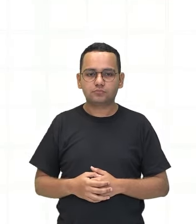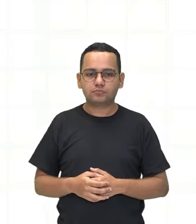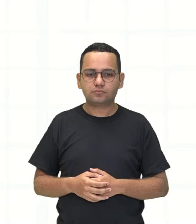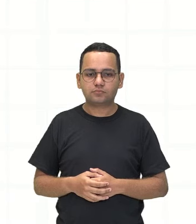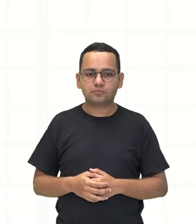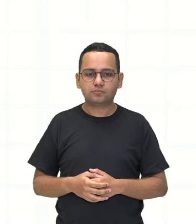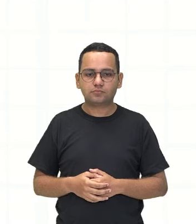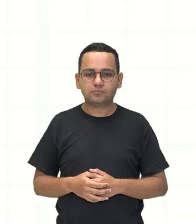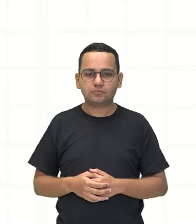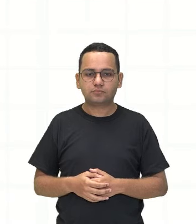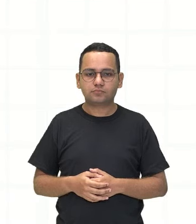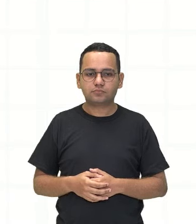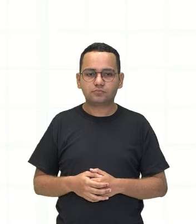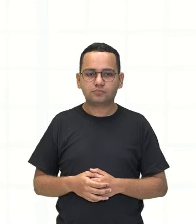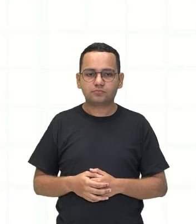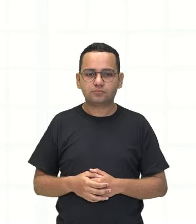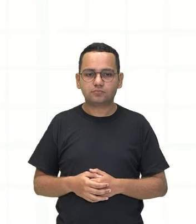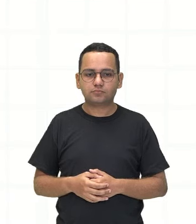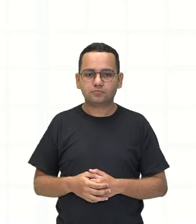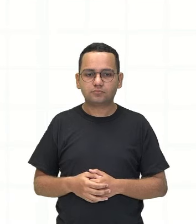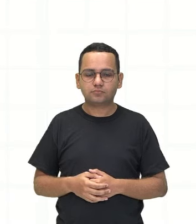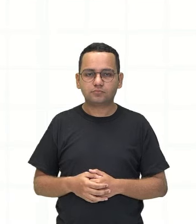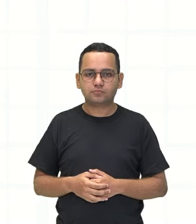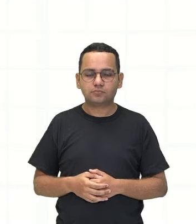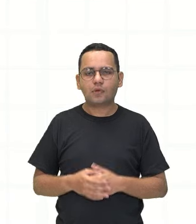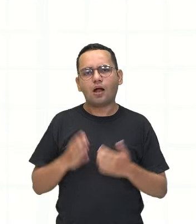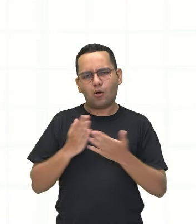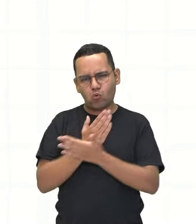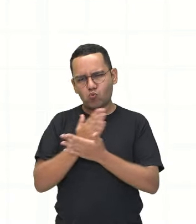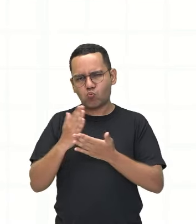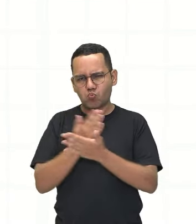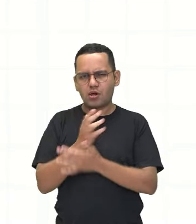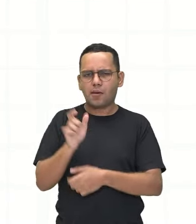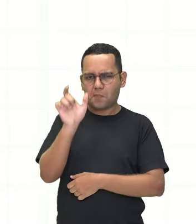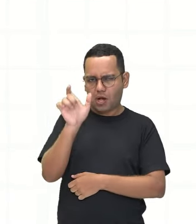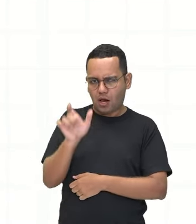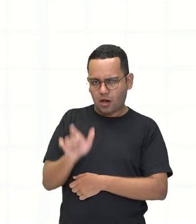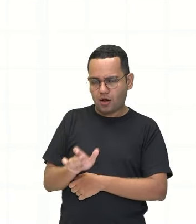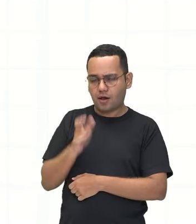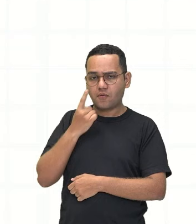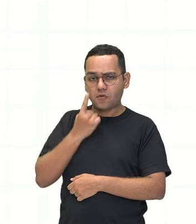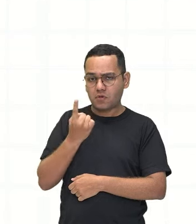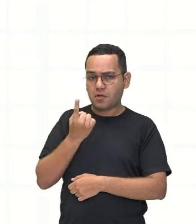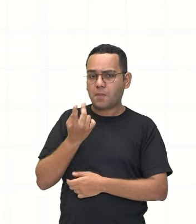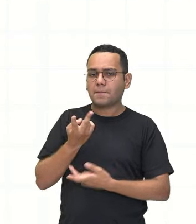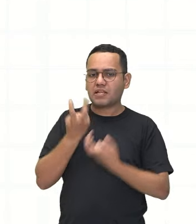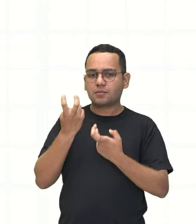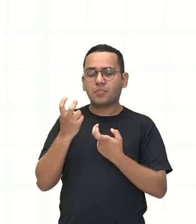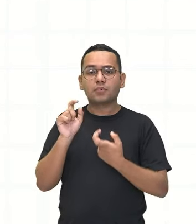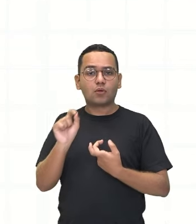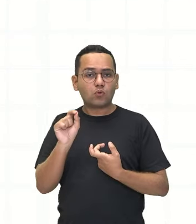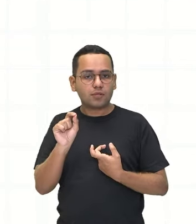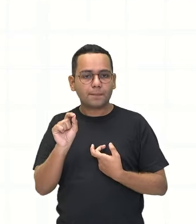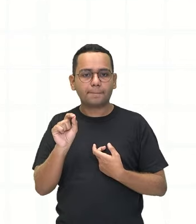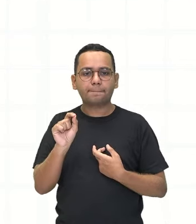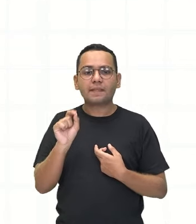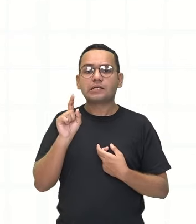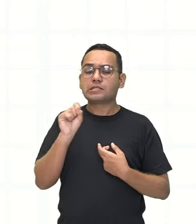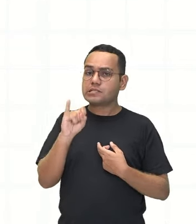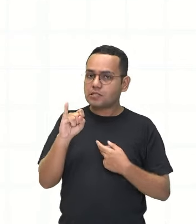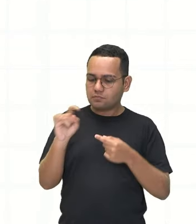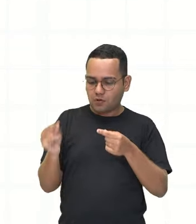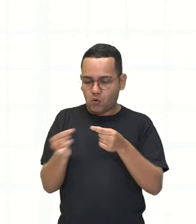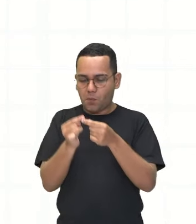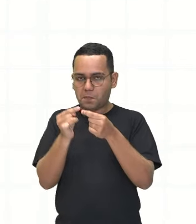Nós temos aqui algumas palavras, e aí vocês vão acompanhando comigo aqui, se ele é sobrecomum ou se ele